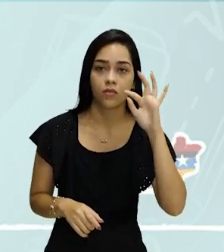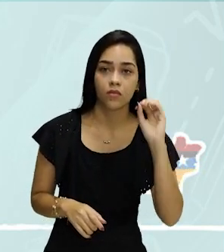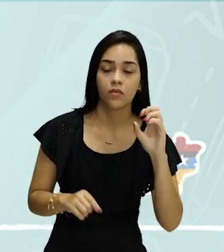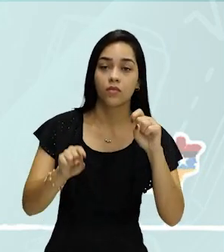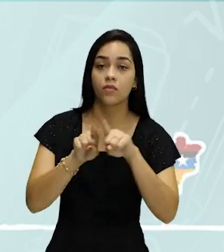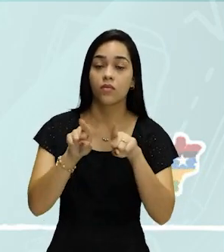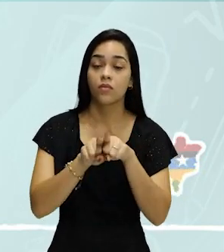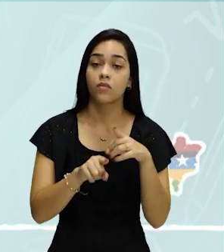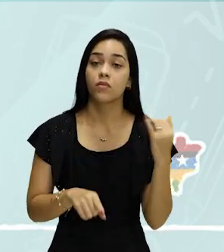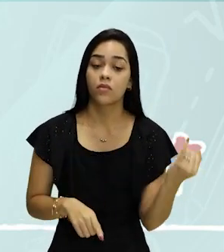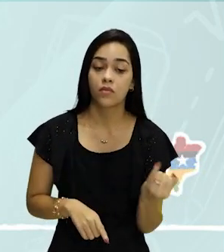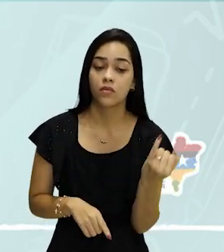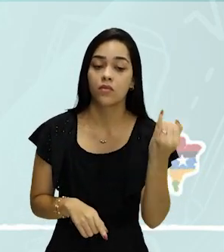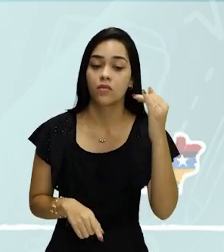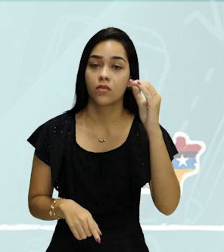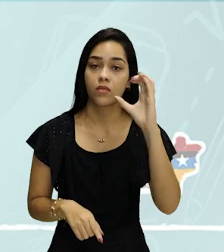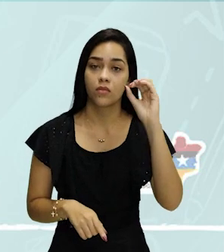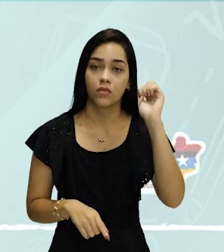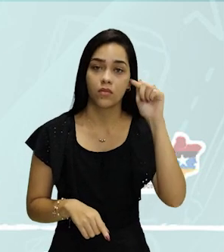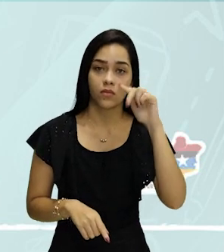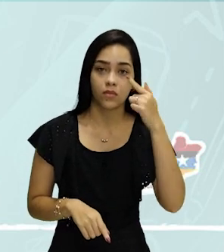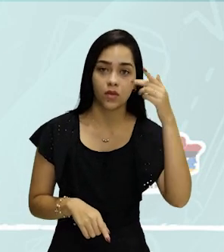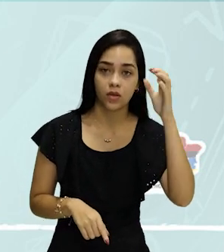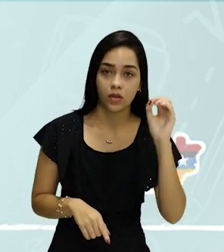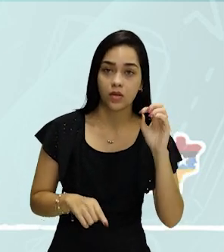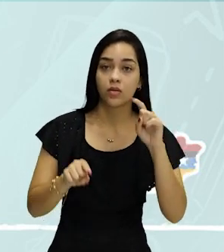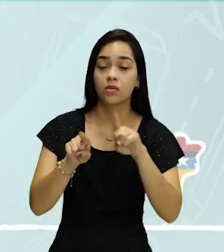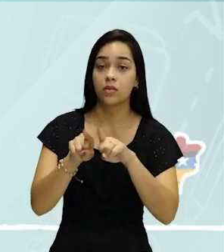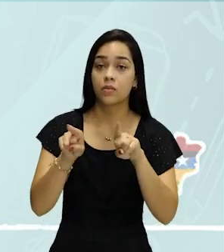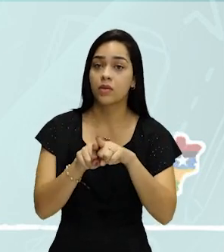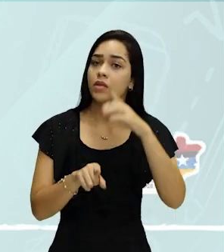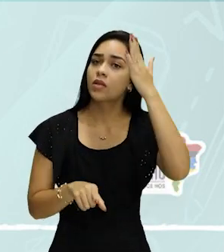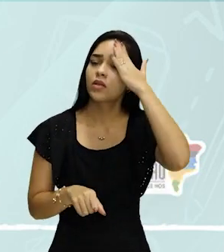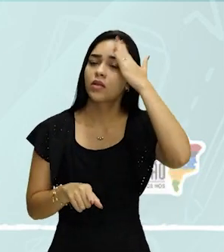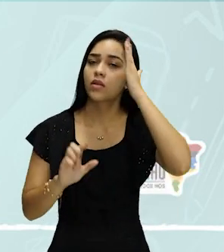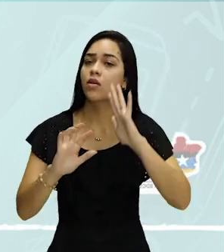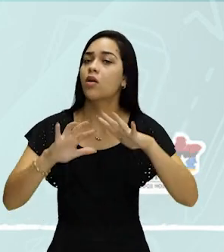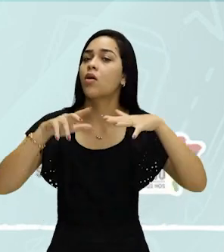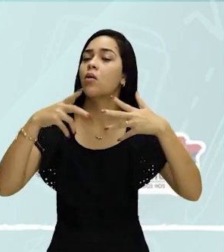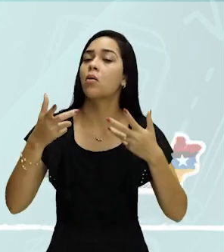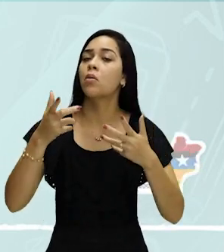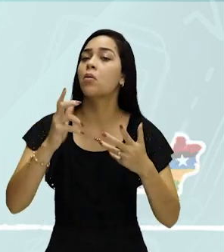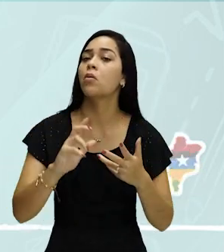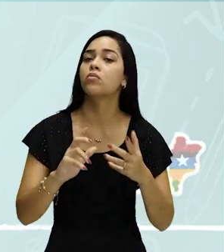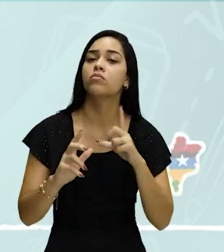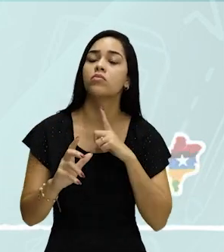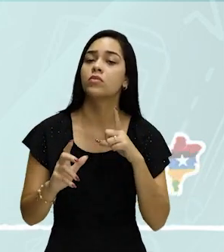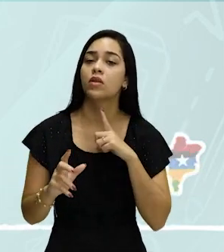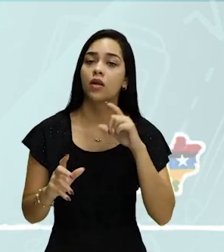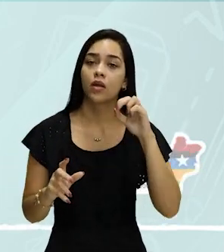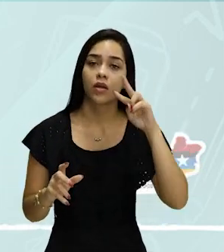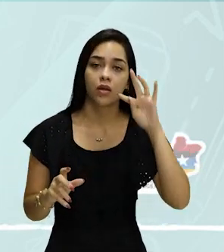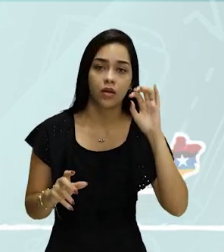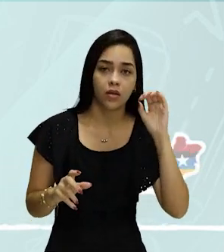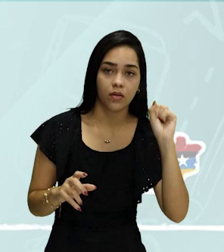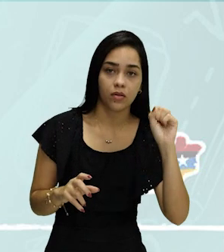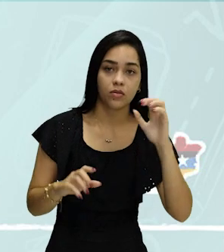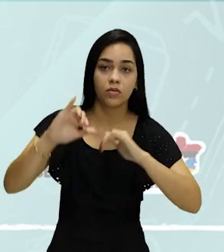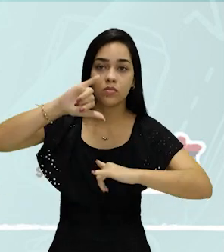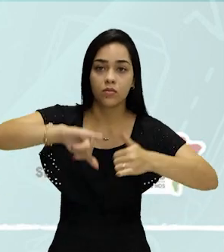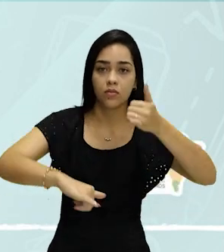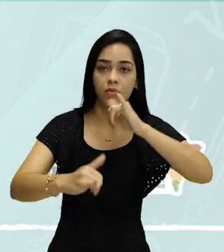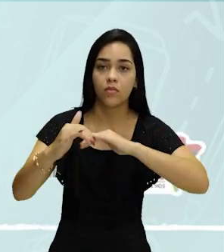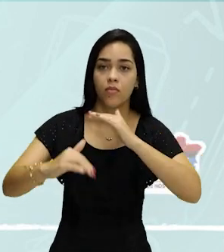a importância da coagulação sanguínea. Vamos entender quais são os eventos bioquímicos que ocorrem ali